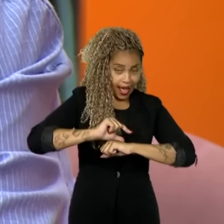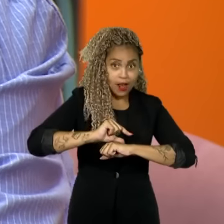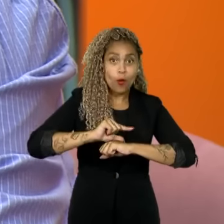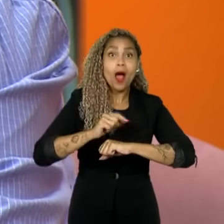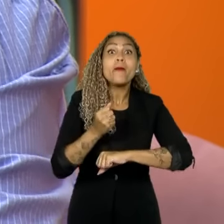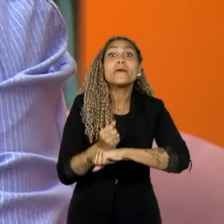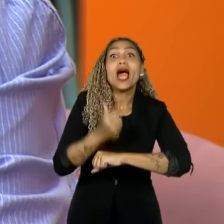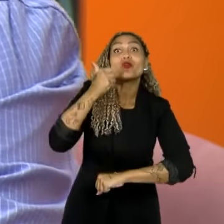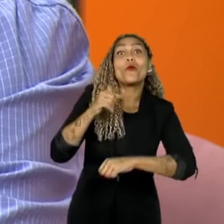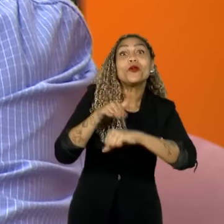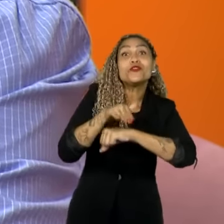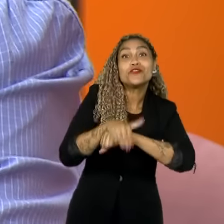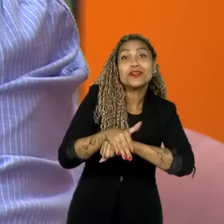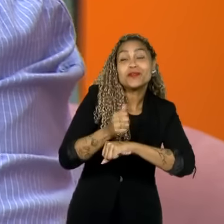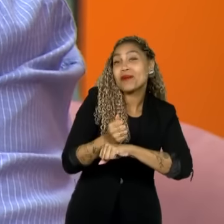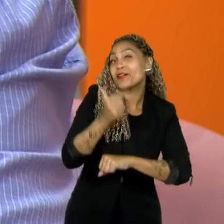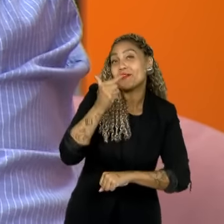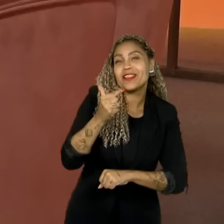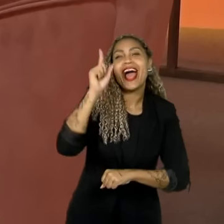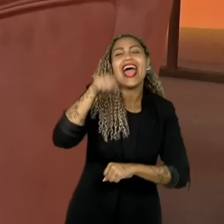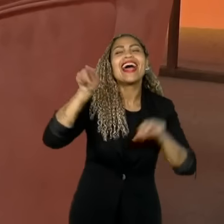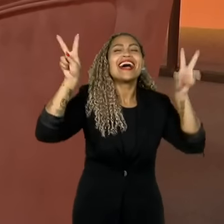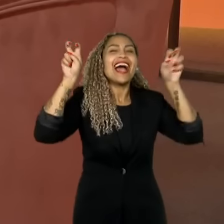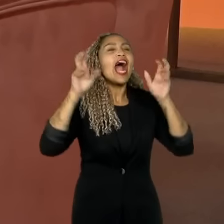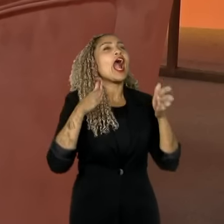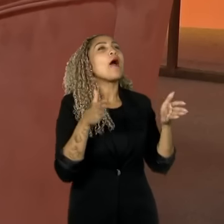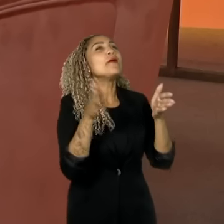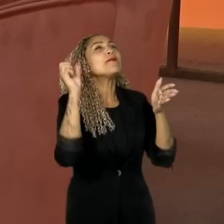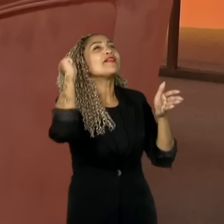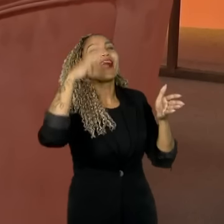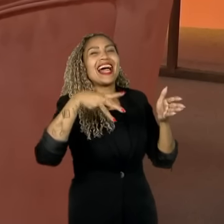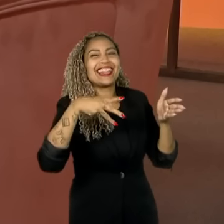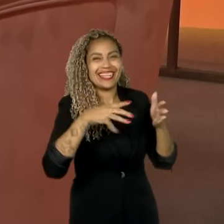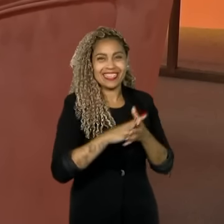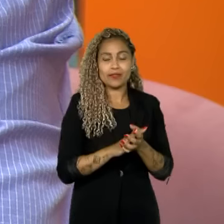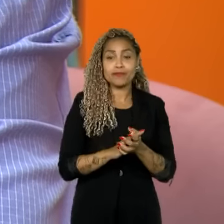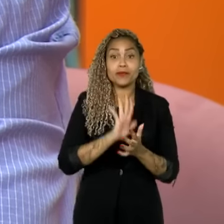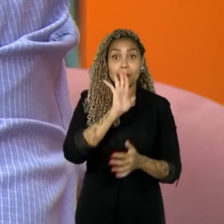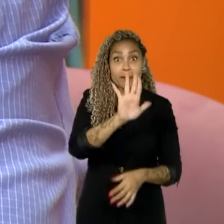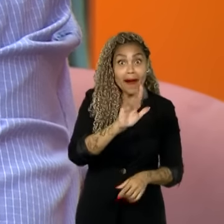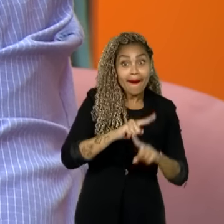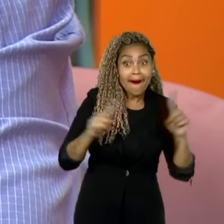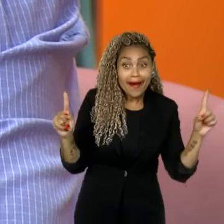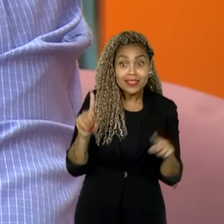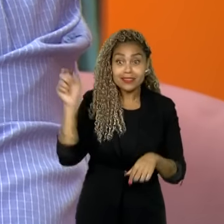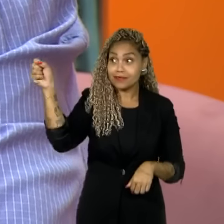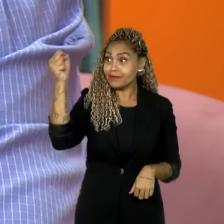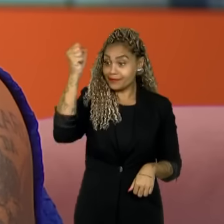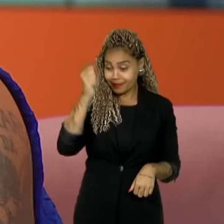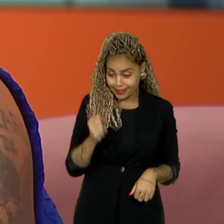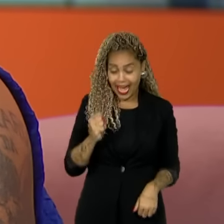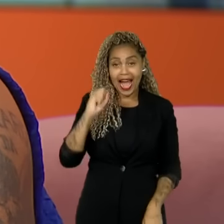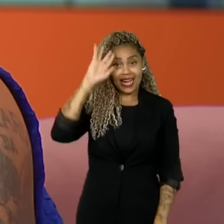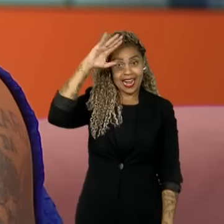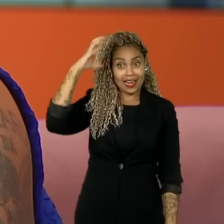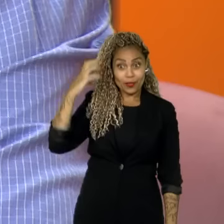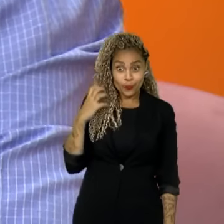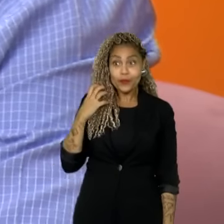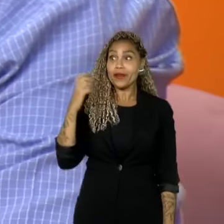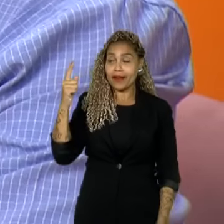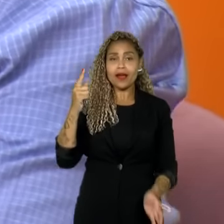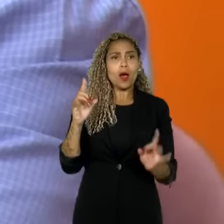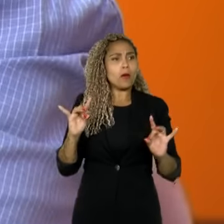É. Mas a estática solar, corta a propagação da onda de rádio durante o dia.